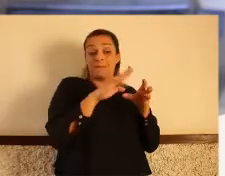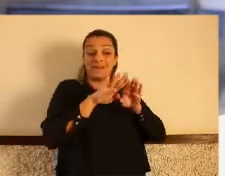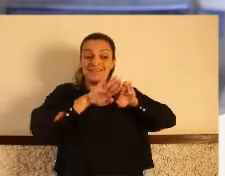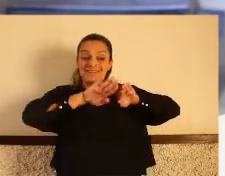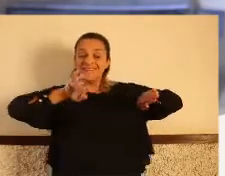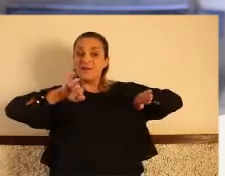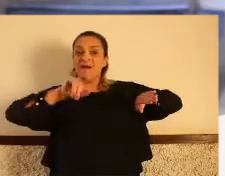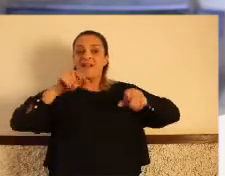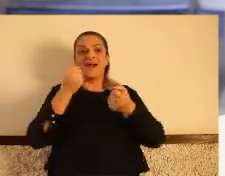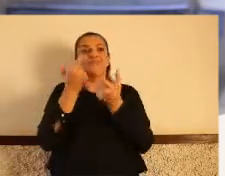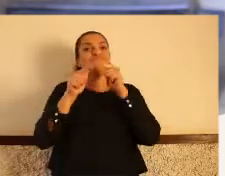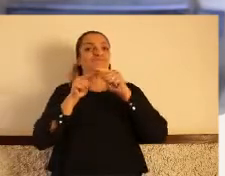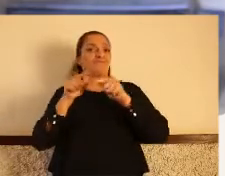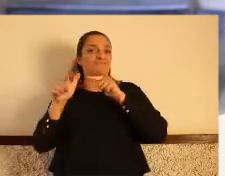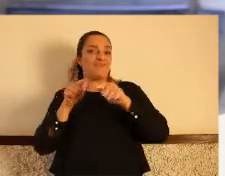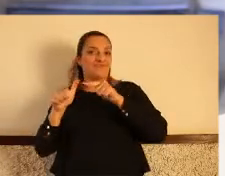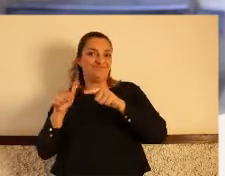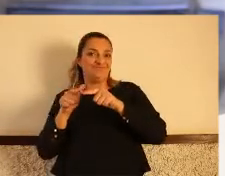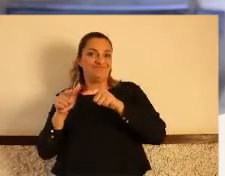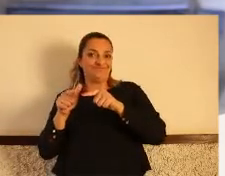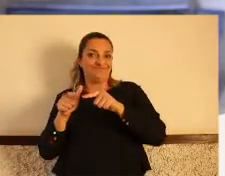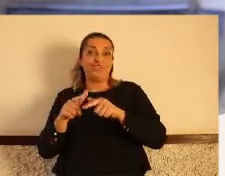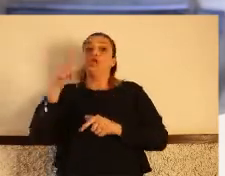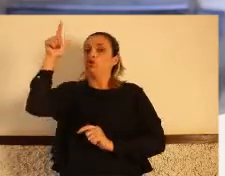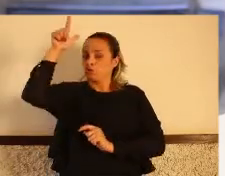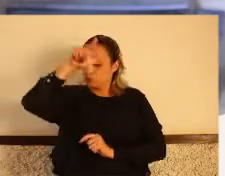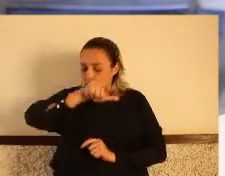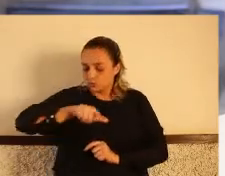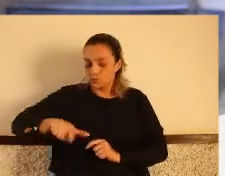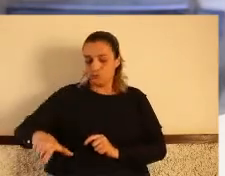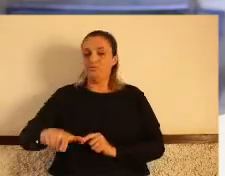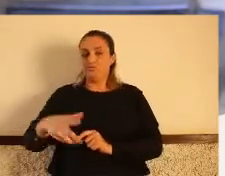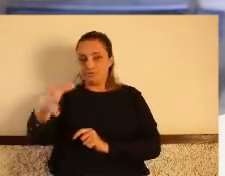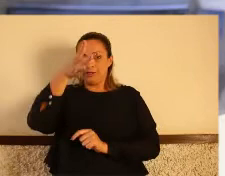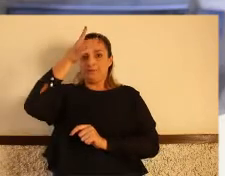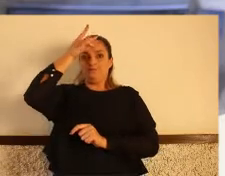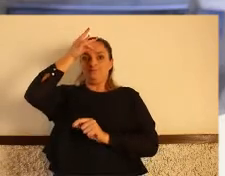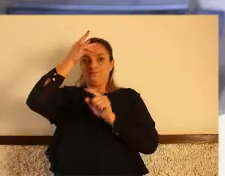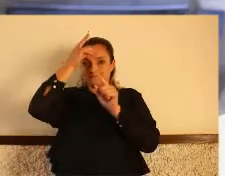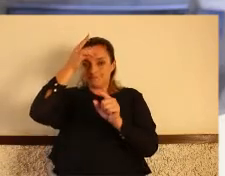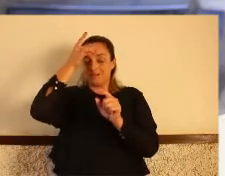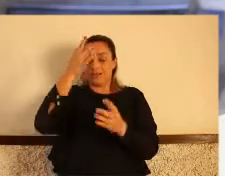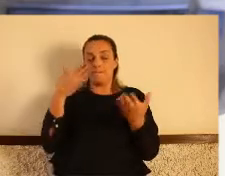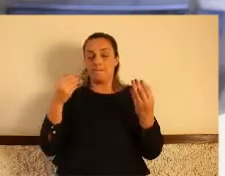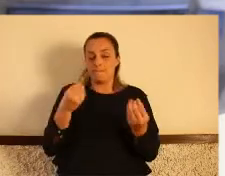ligadas ao trabalho braçal. Eu vou repetir o que eu acabei de dizer para que você